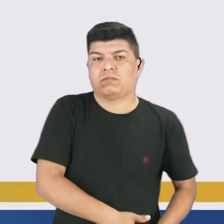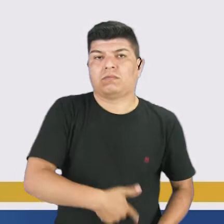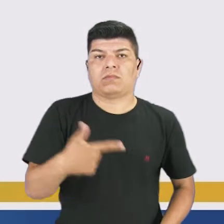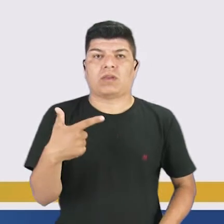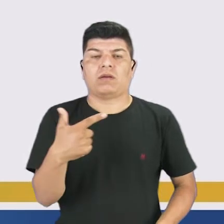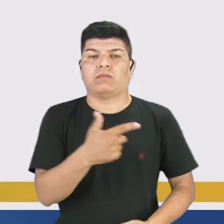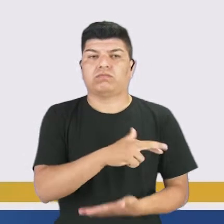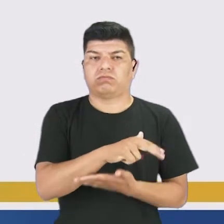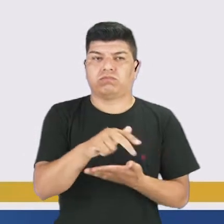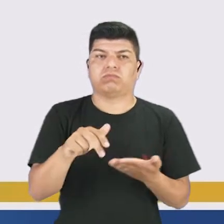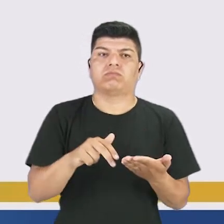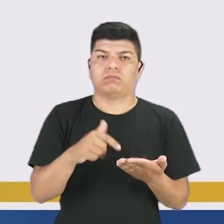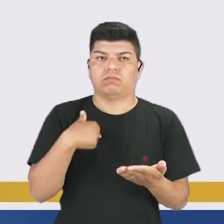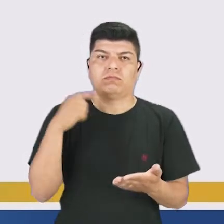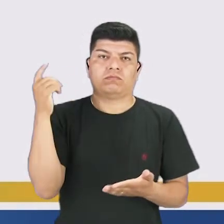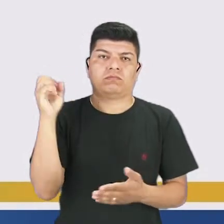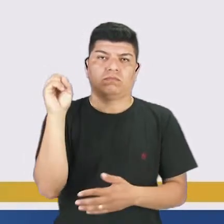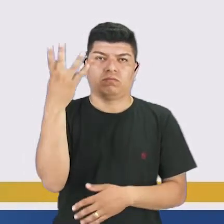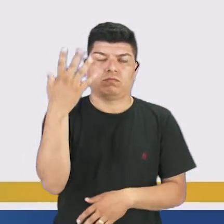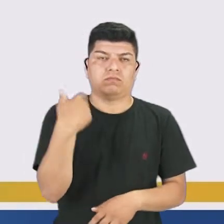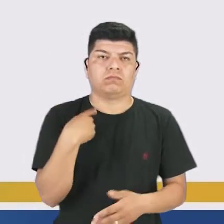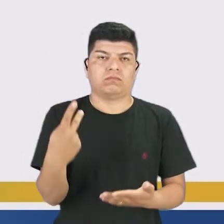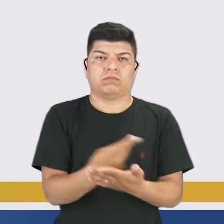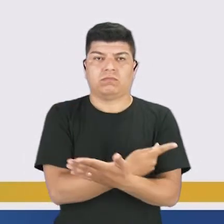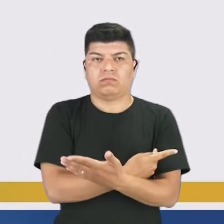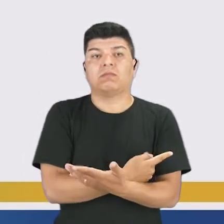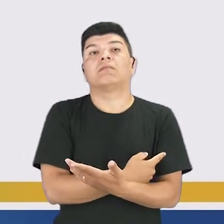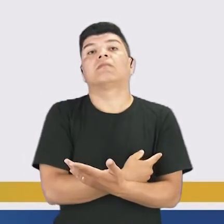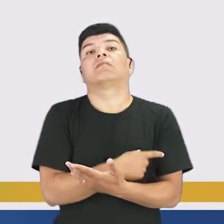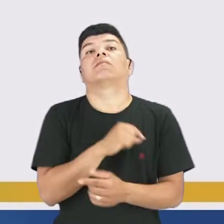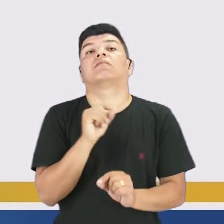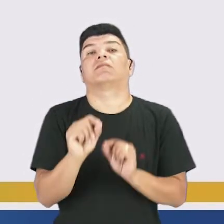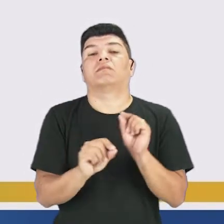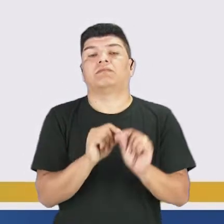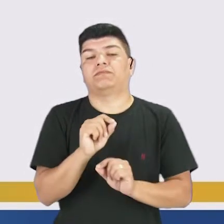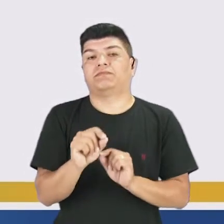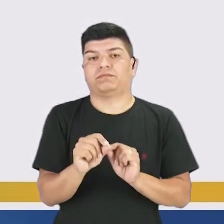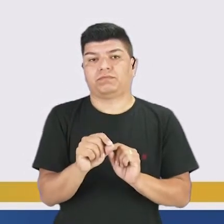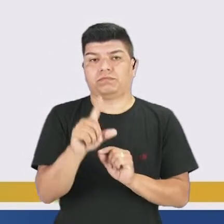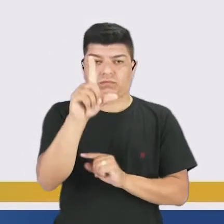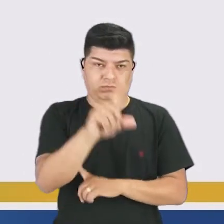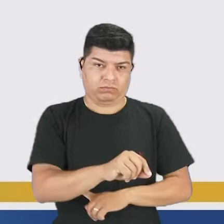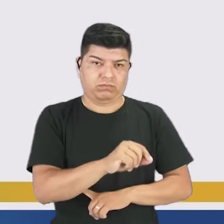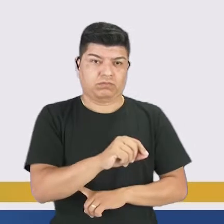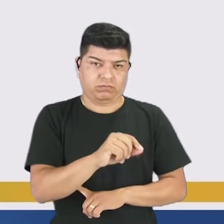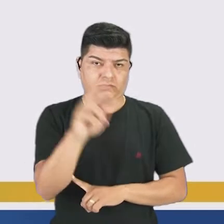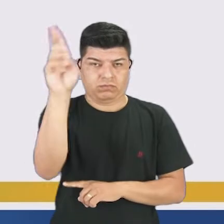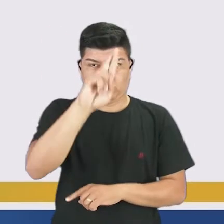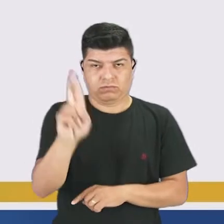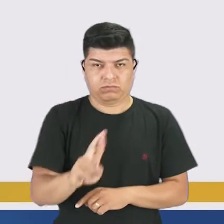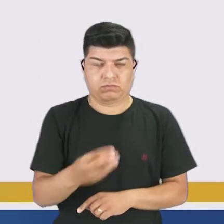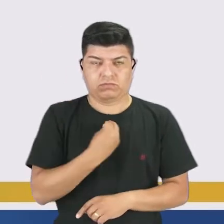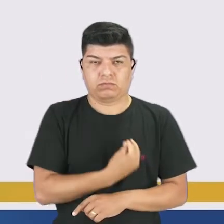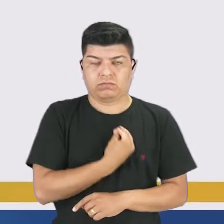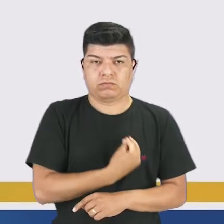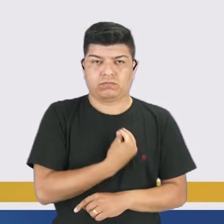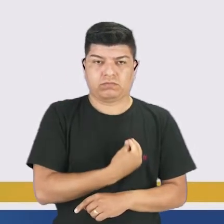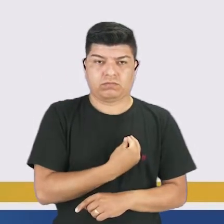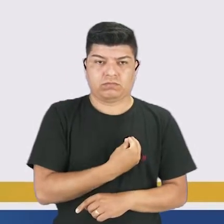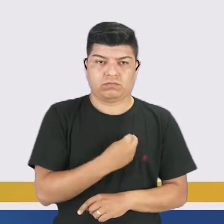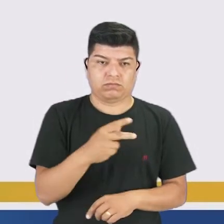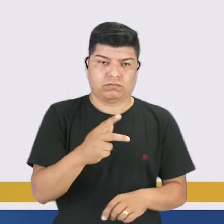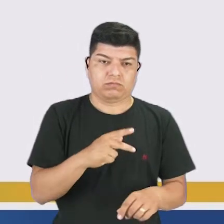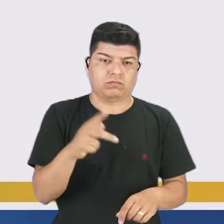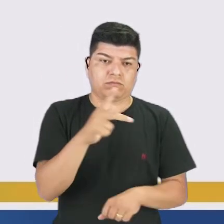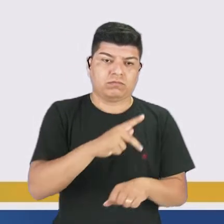aconteceu em muitos casos que os Estados Unidos, para poder minar as forças da União Soviética que estava presente em determinado